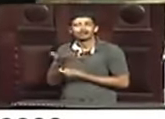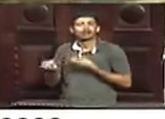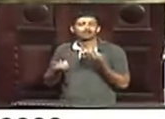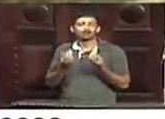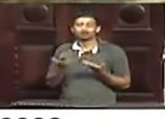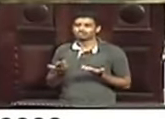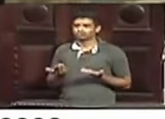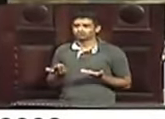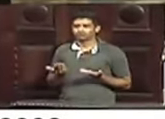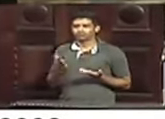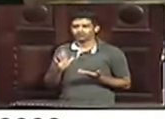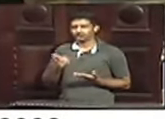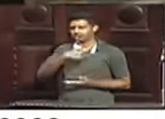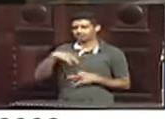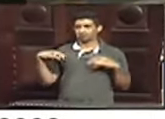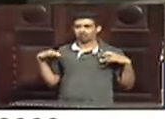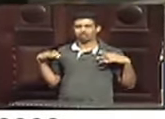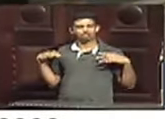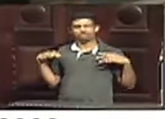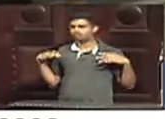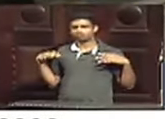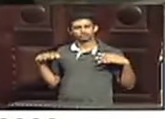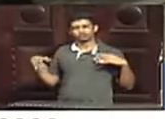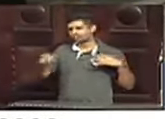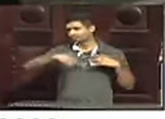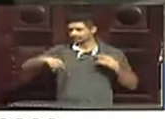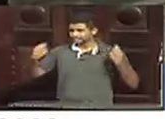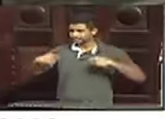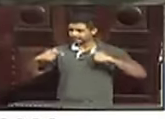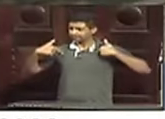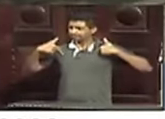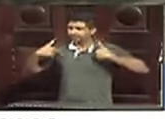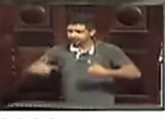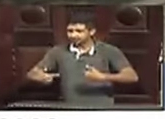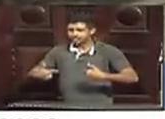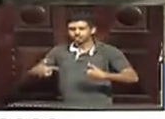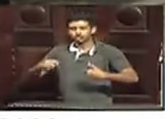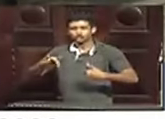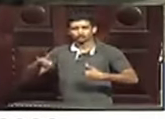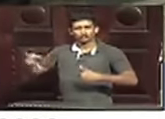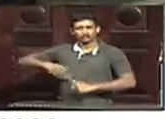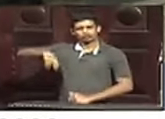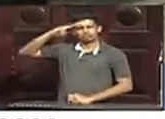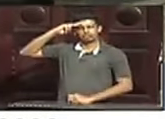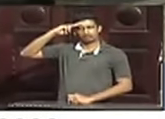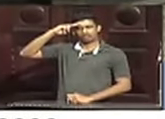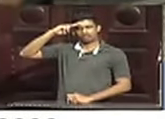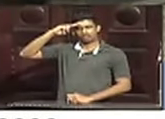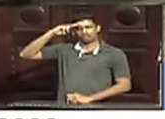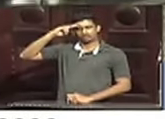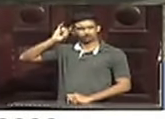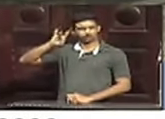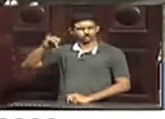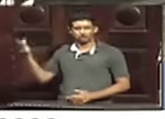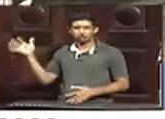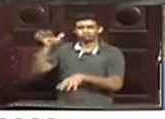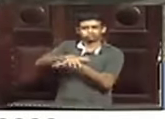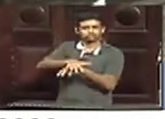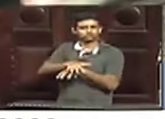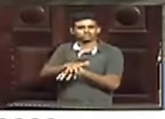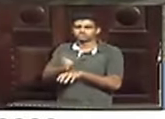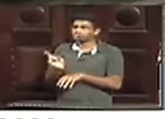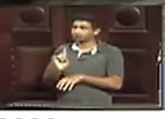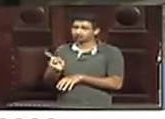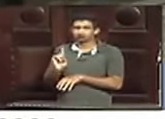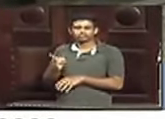nada adiantará uma ocupação somente com força militar, somente através da imposição da força,